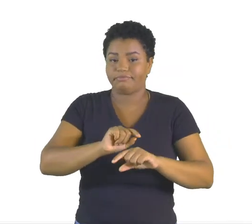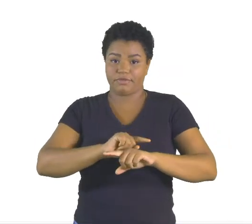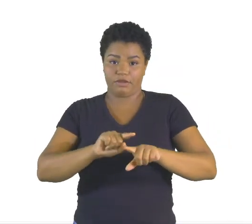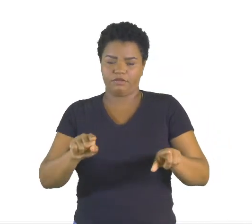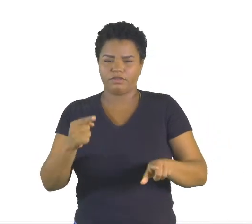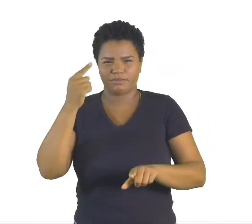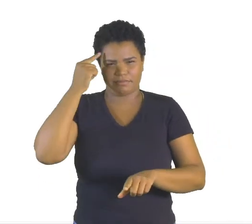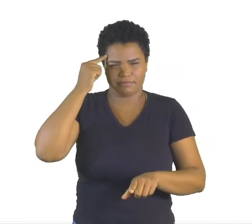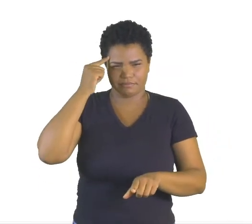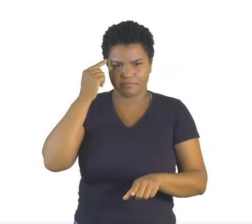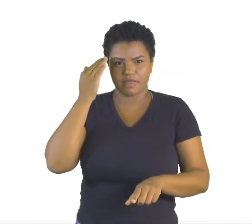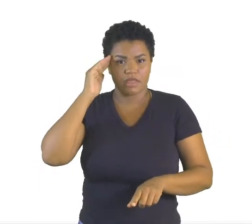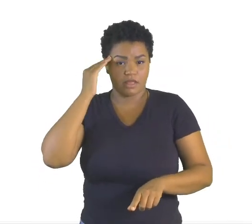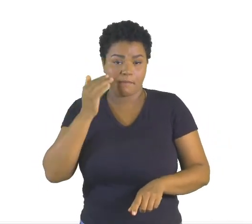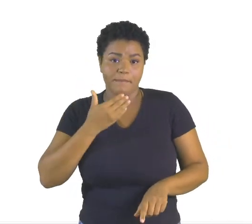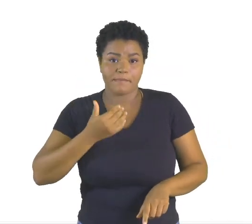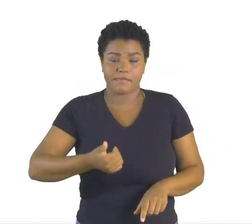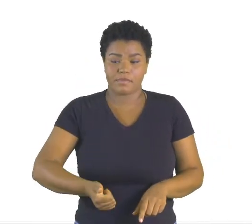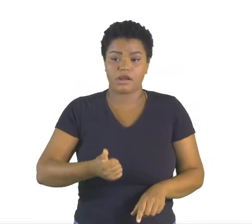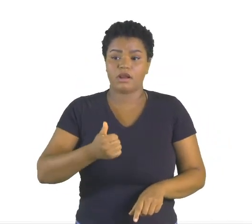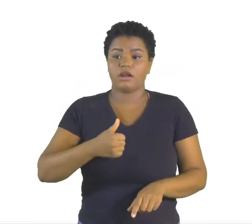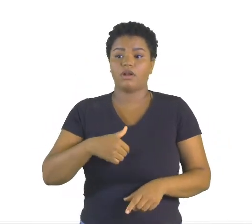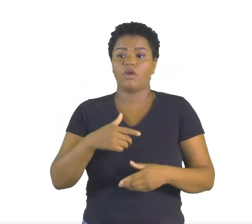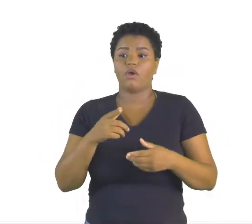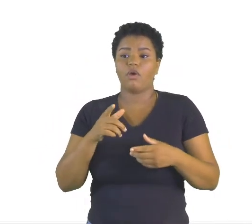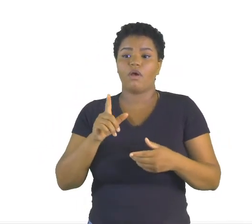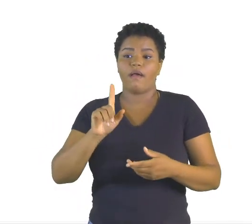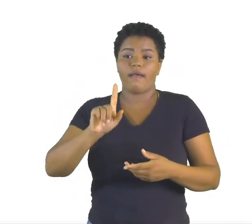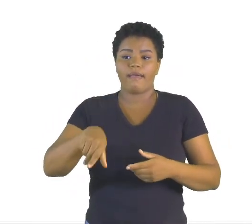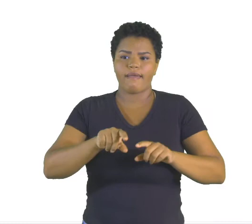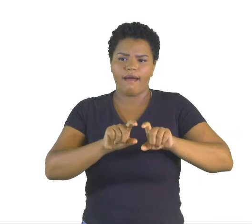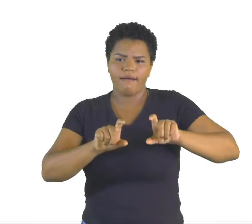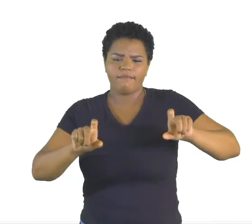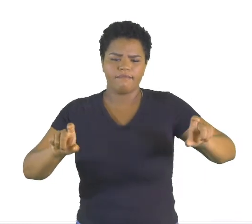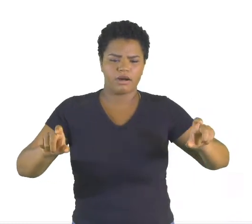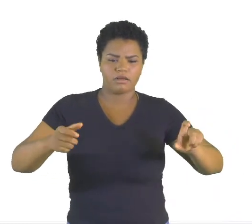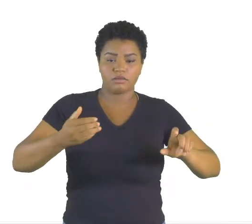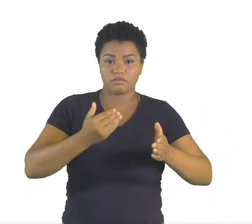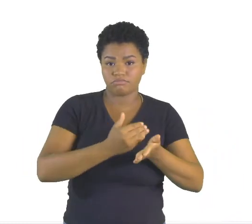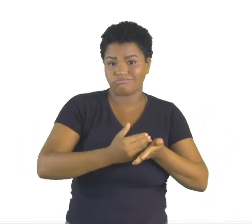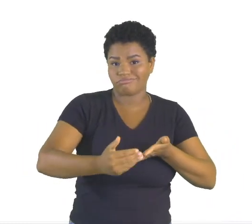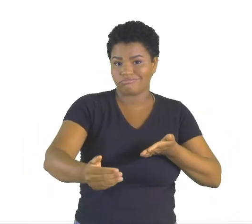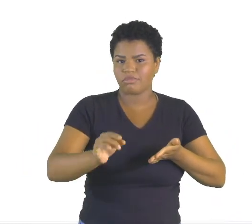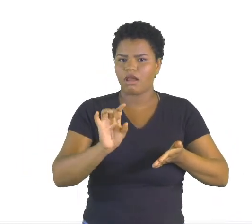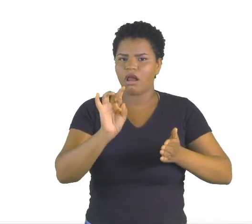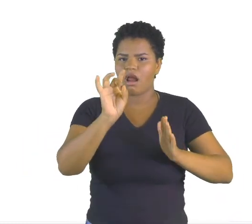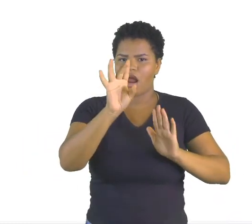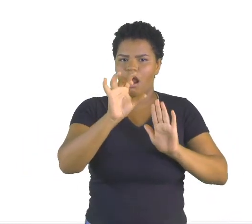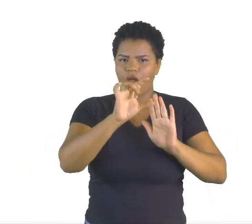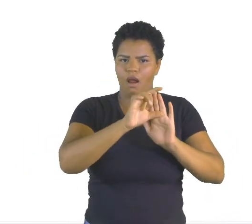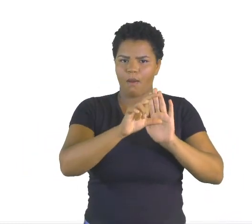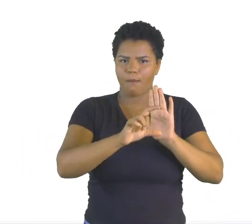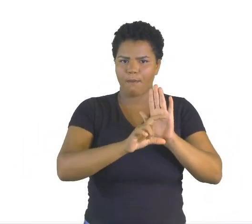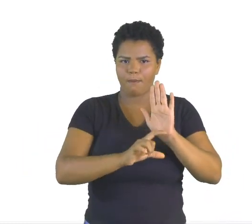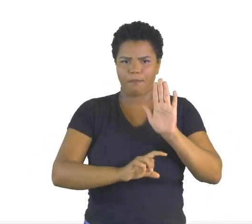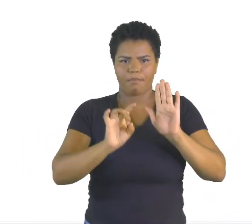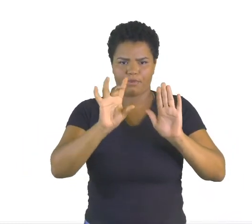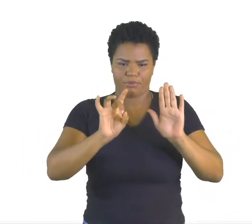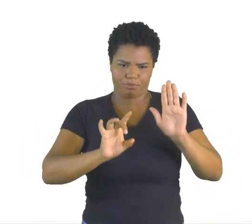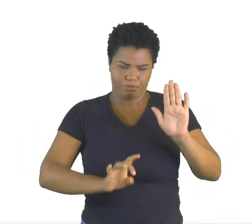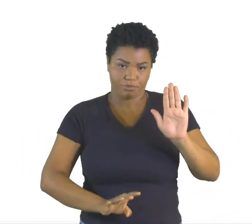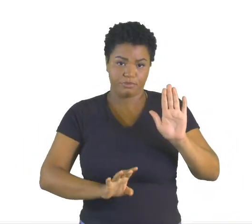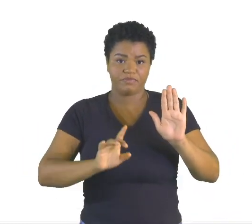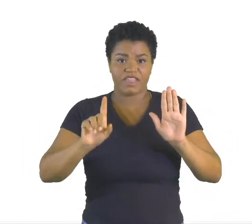bem em mente, o tópico frasal nada mais é do que a frase inicial de cada parágrafo, frase que resumirá